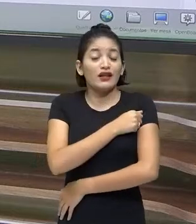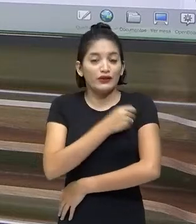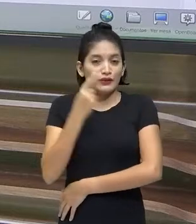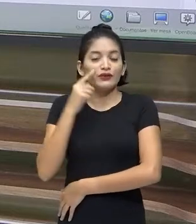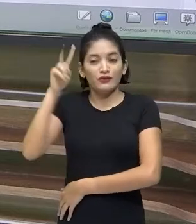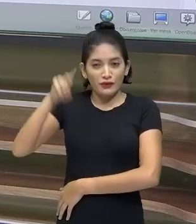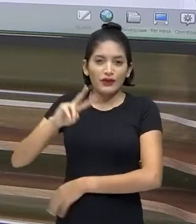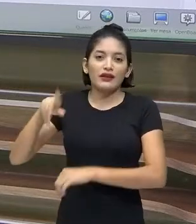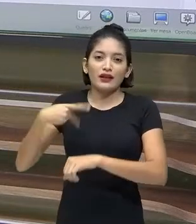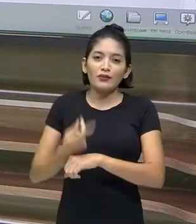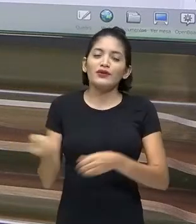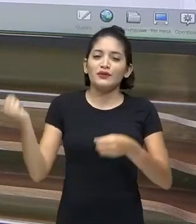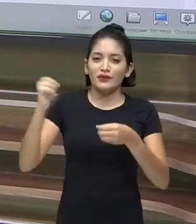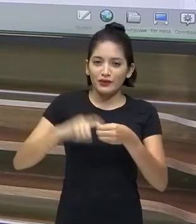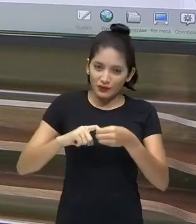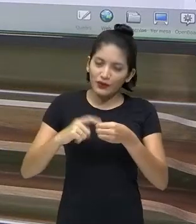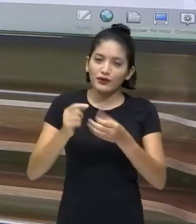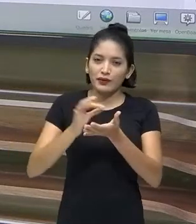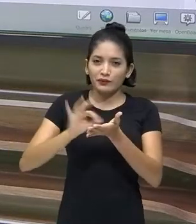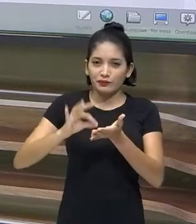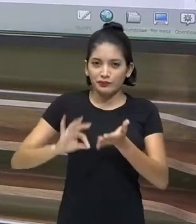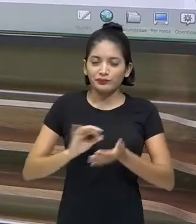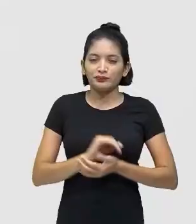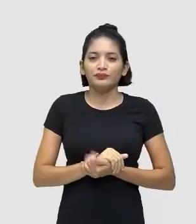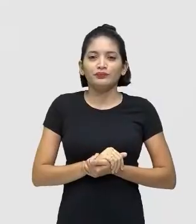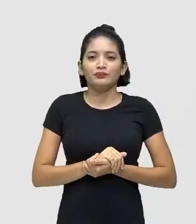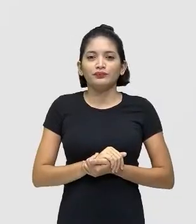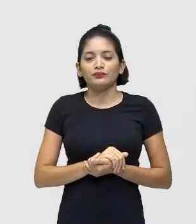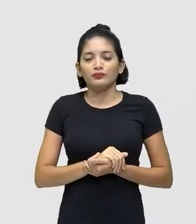com vocês daqui a pouco e a gente volta para a correção, tá bom?